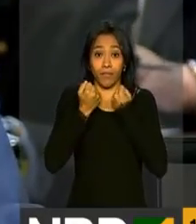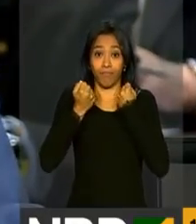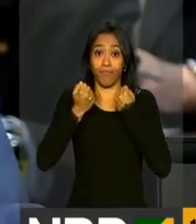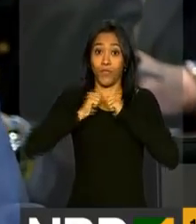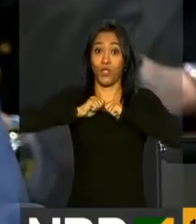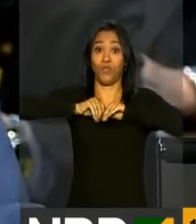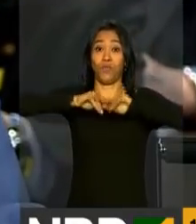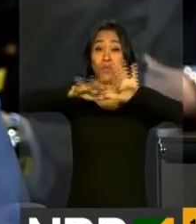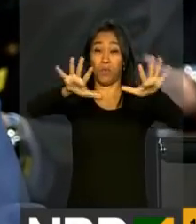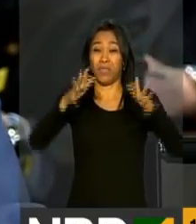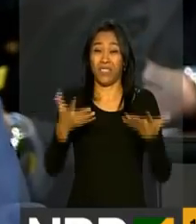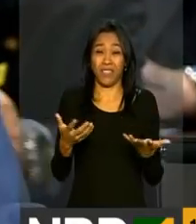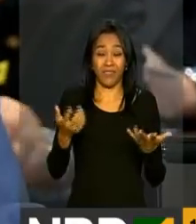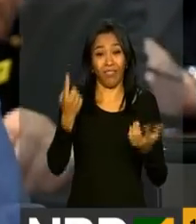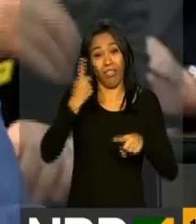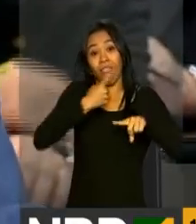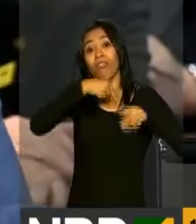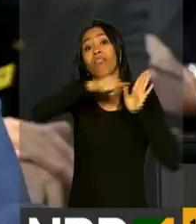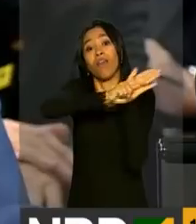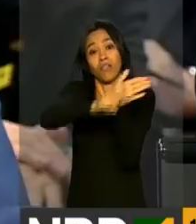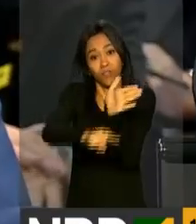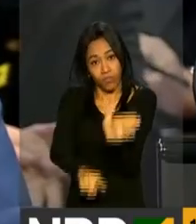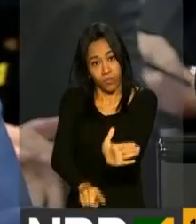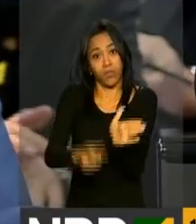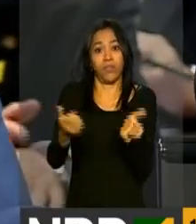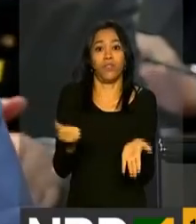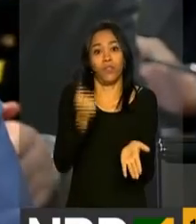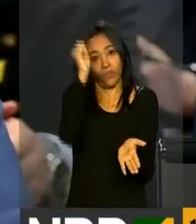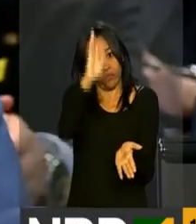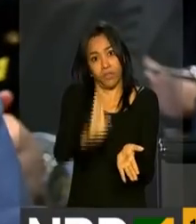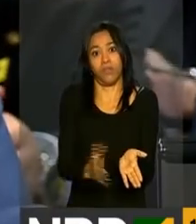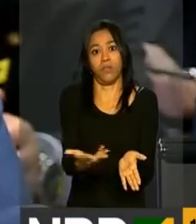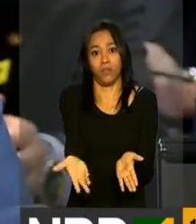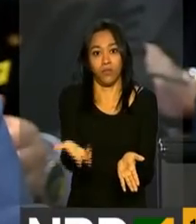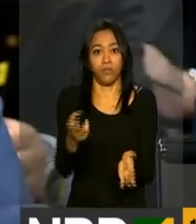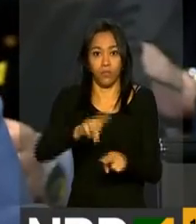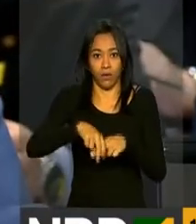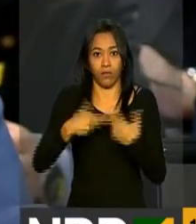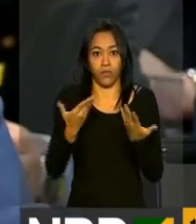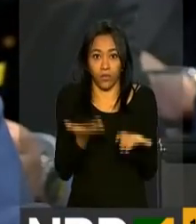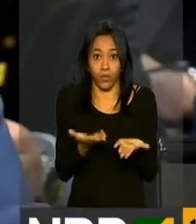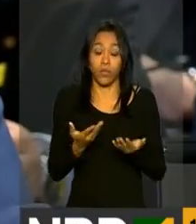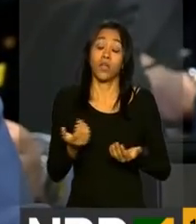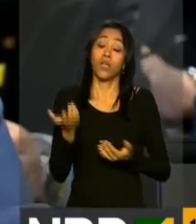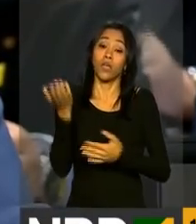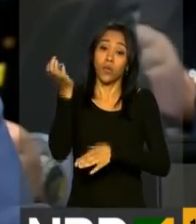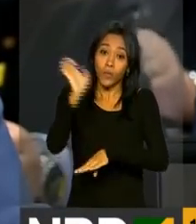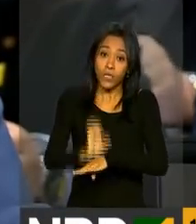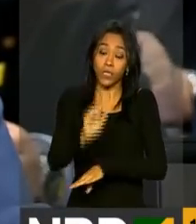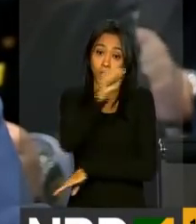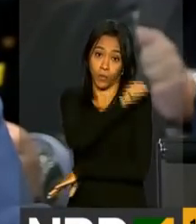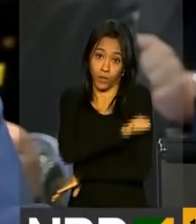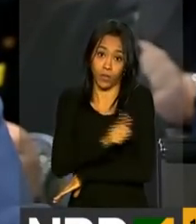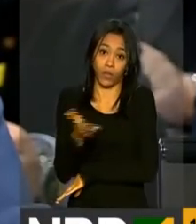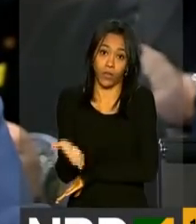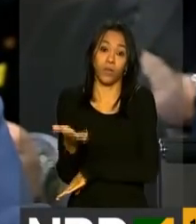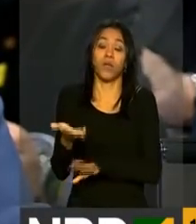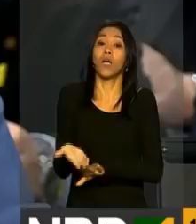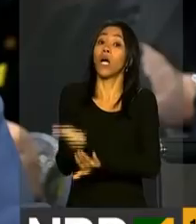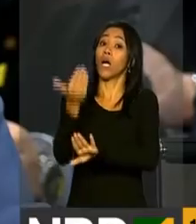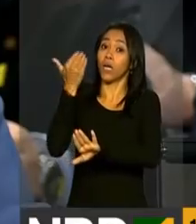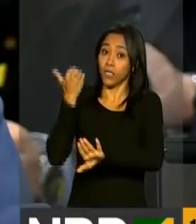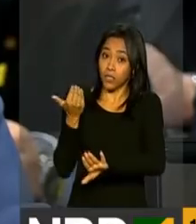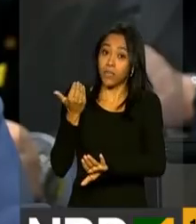país aí no exterior de modo que tomar providências em relação ao rio de janeiro como antes foram